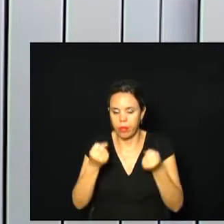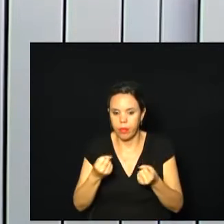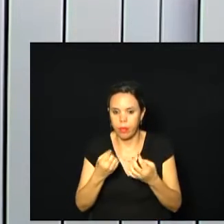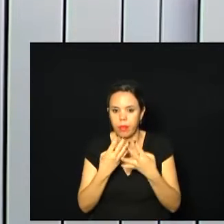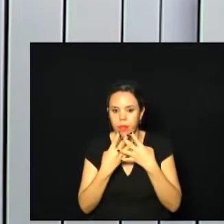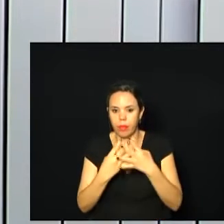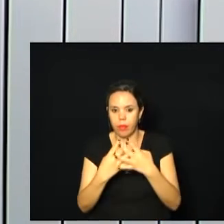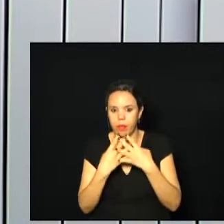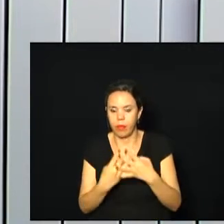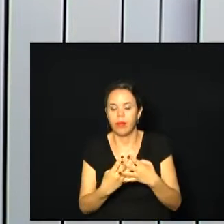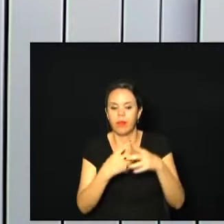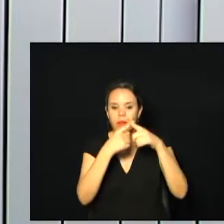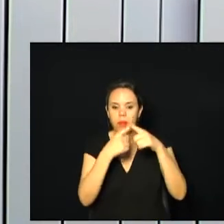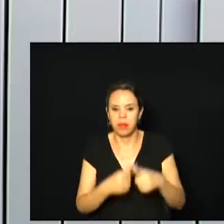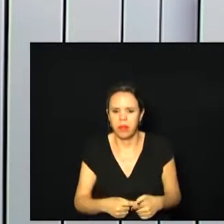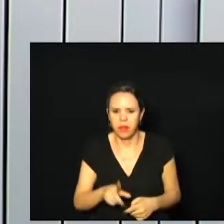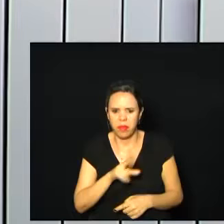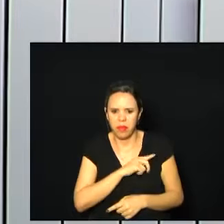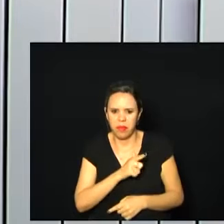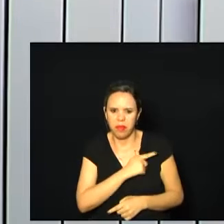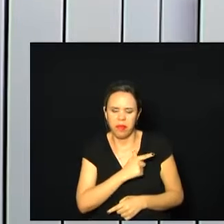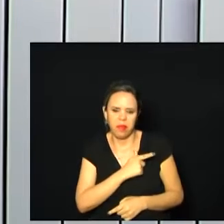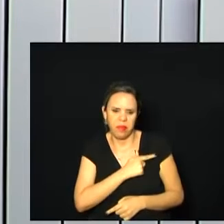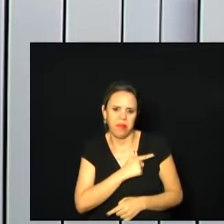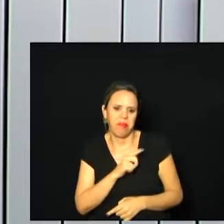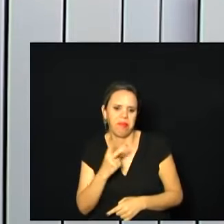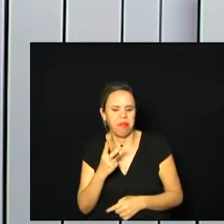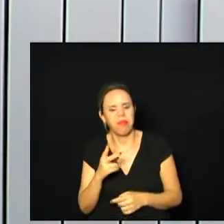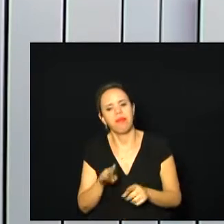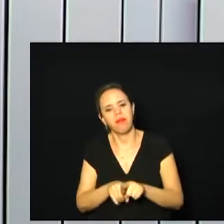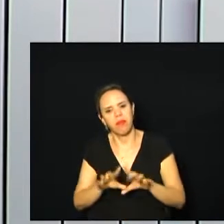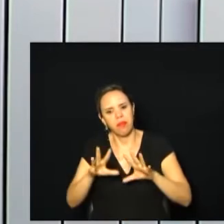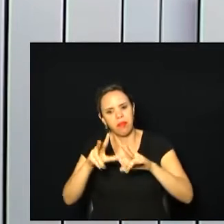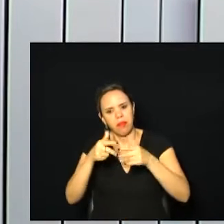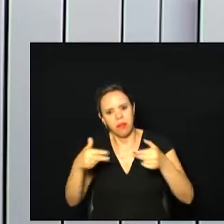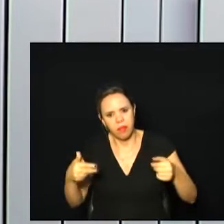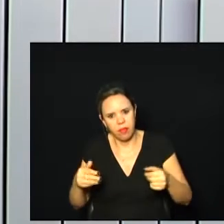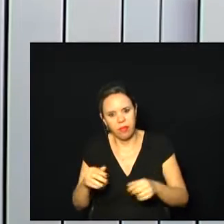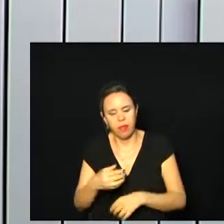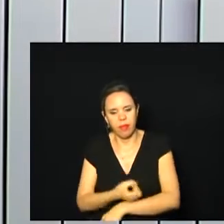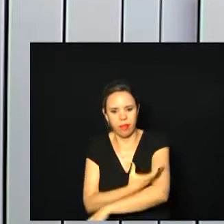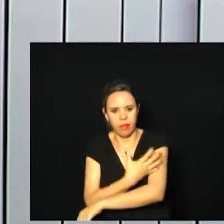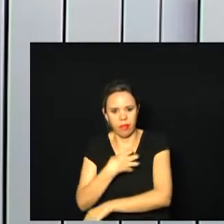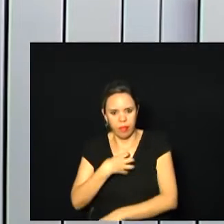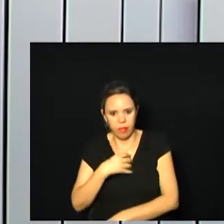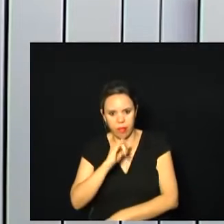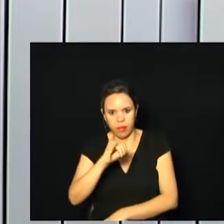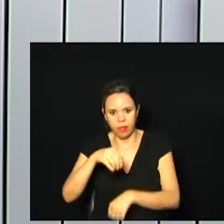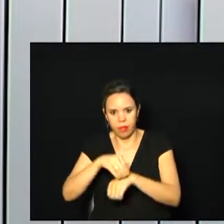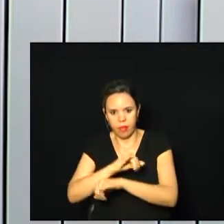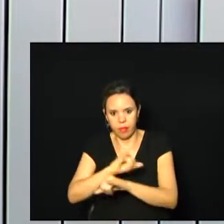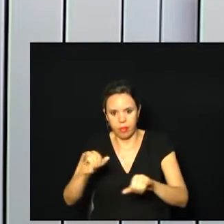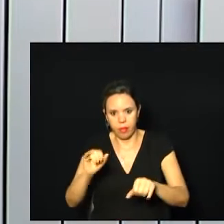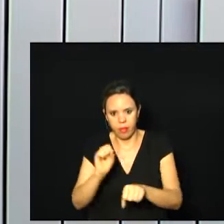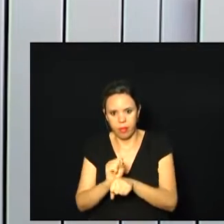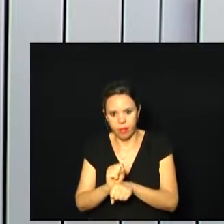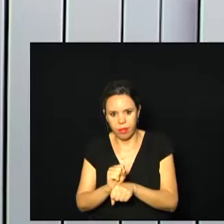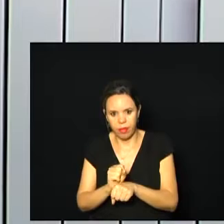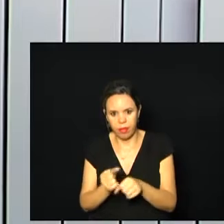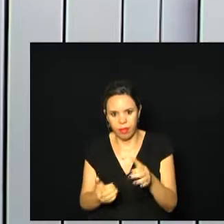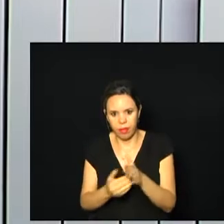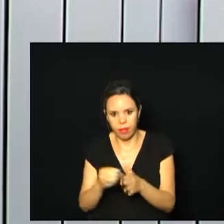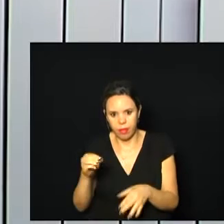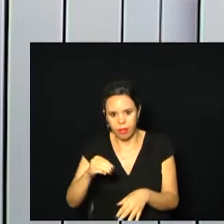balançar as redes. Que jogão, hein? Guarani e Vasco da Gama com todas as emoções, todas reservadas para os